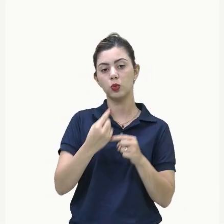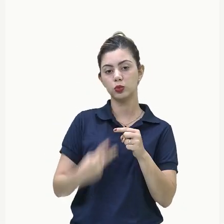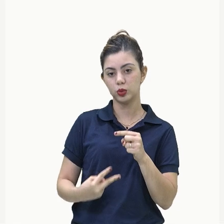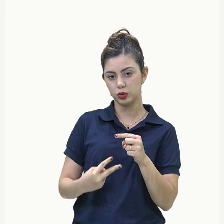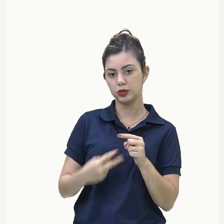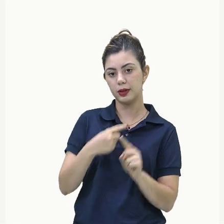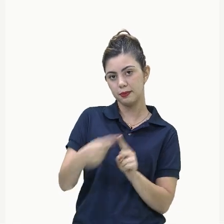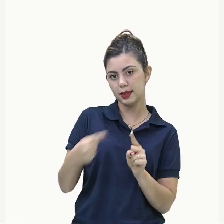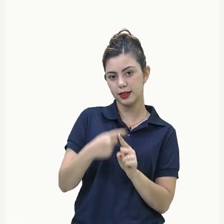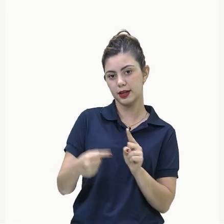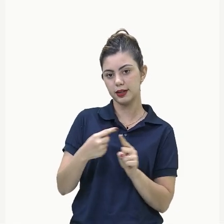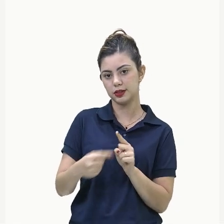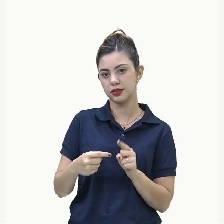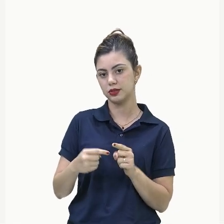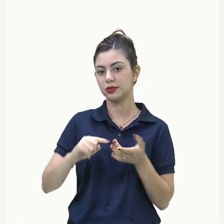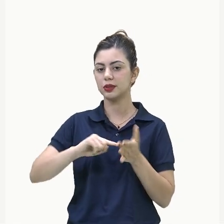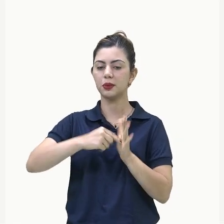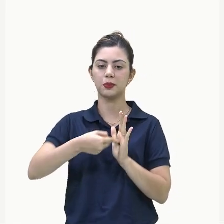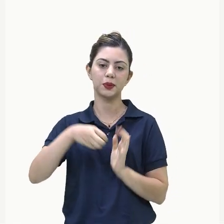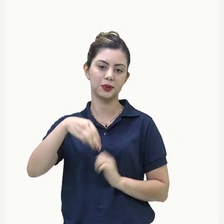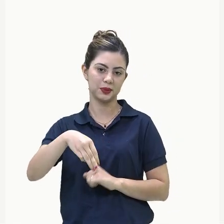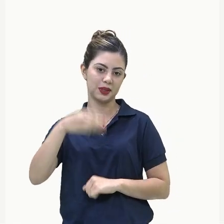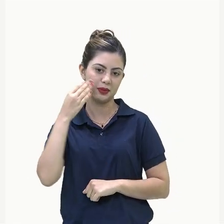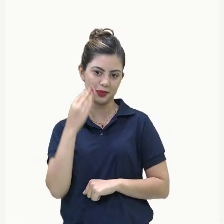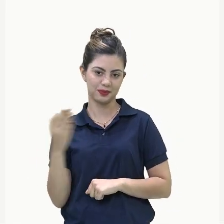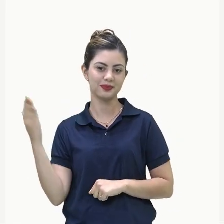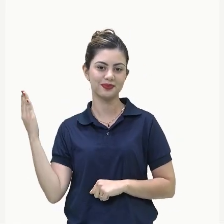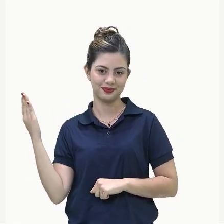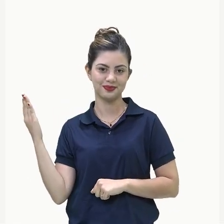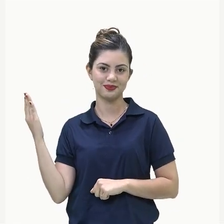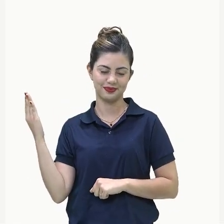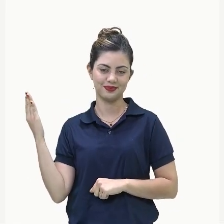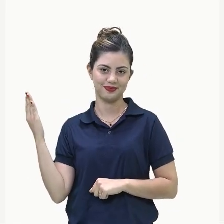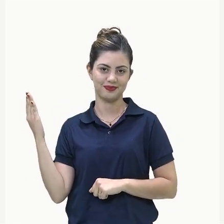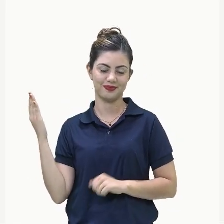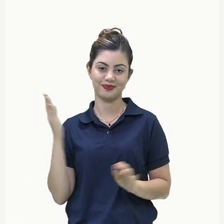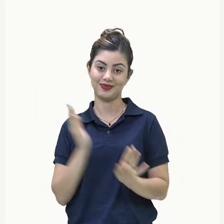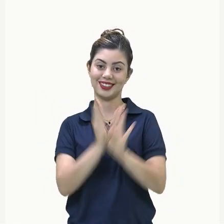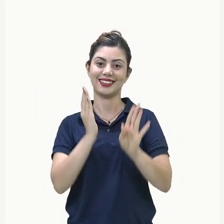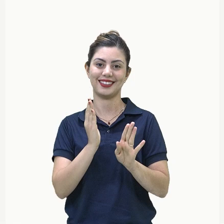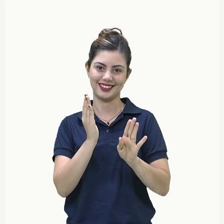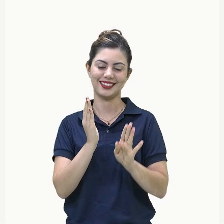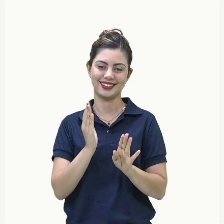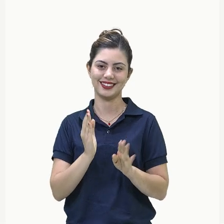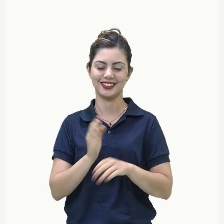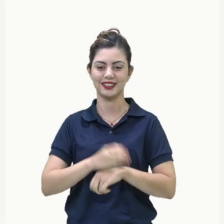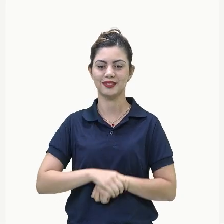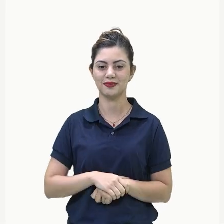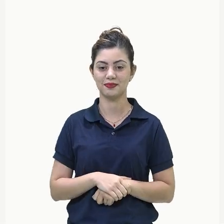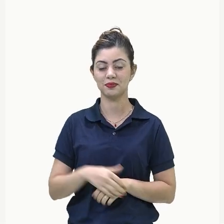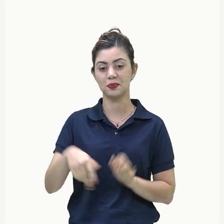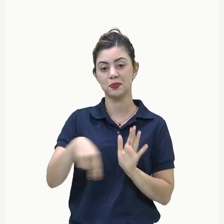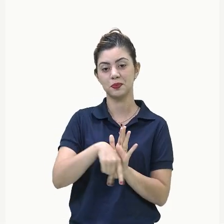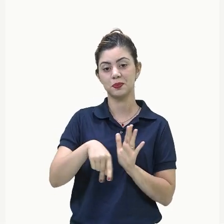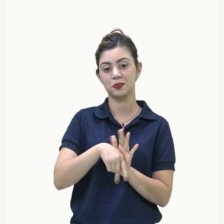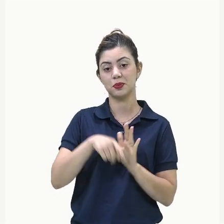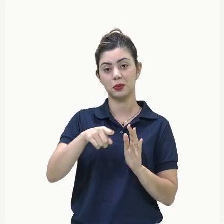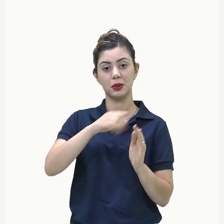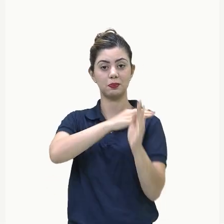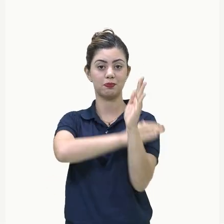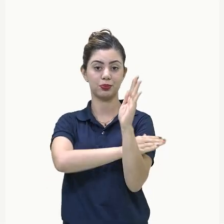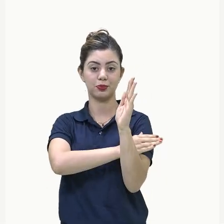ó. Aqui é o ponto M, o ponto médio para esse segmento